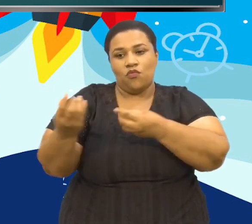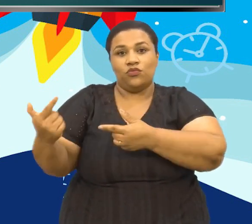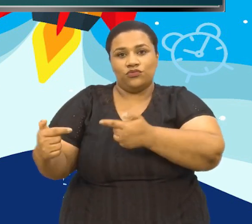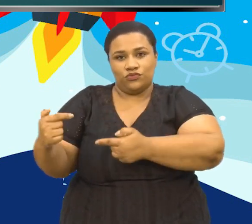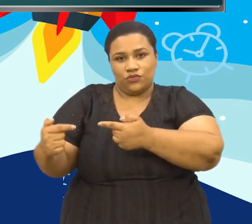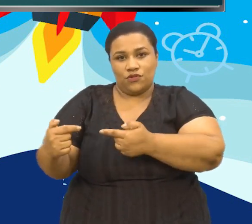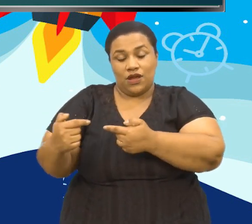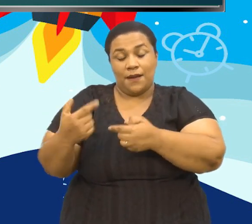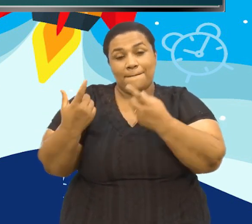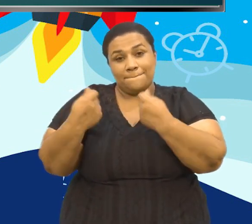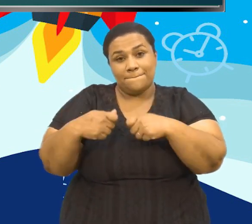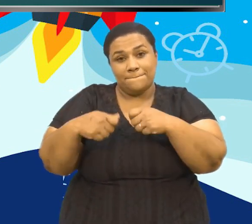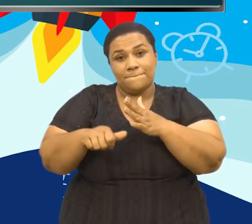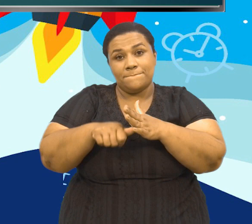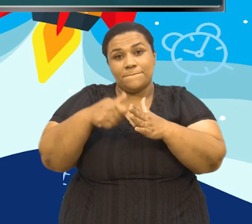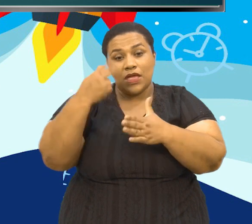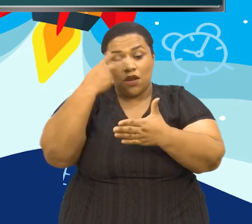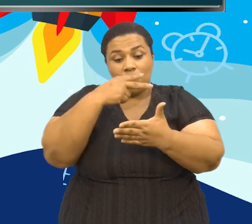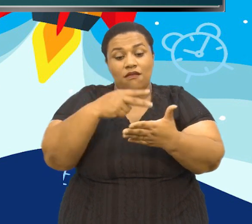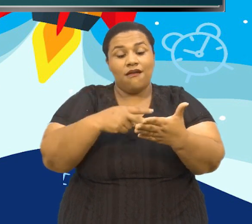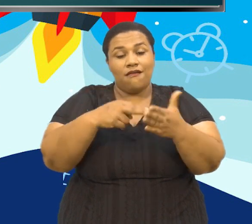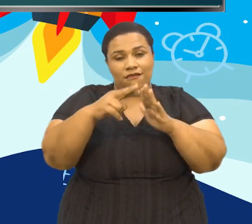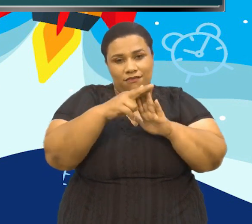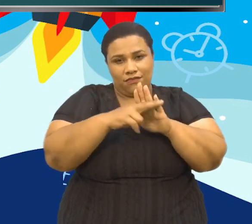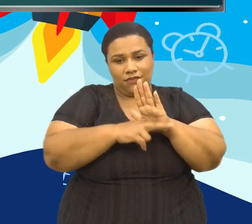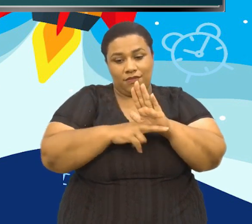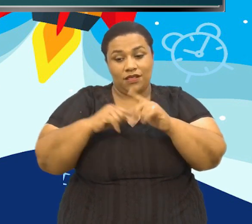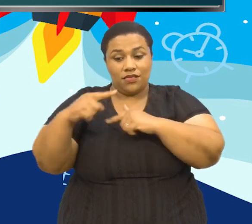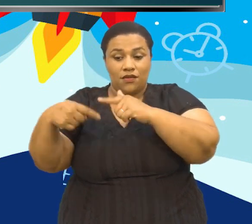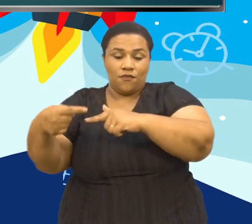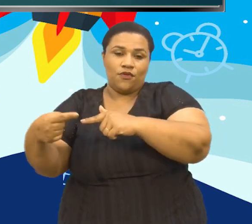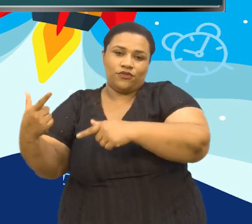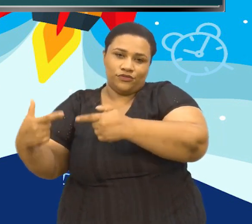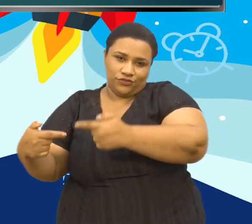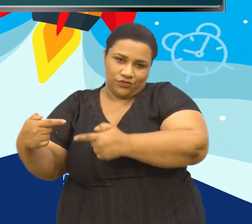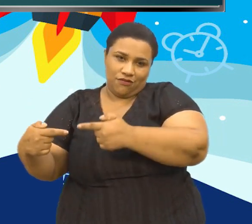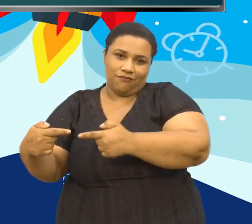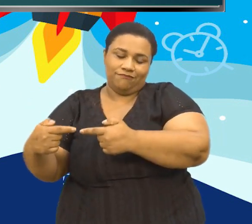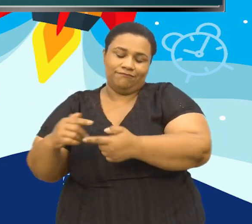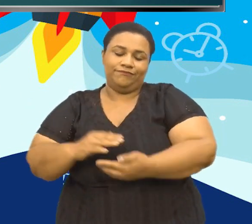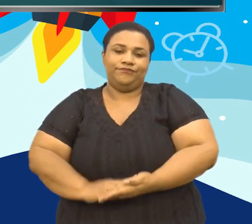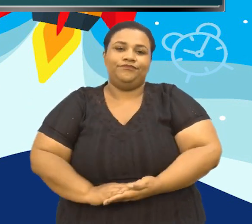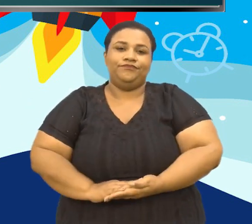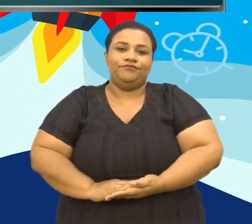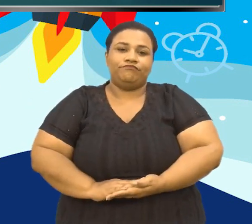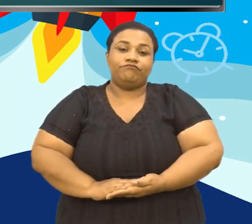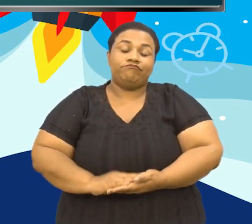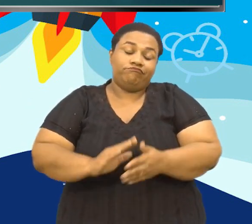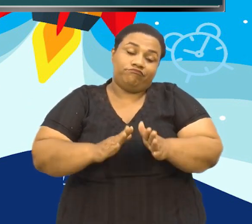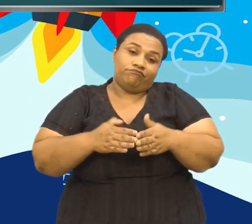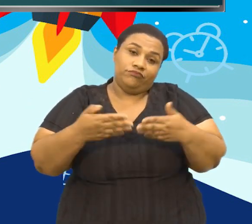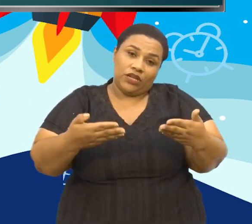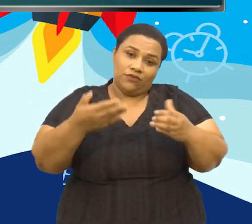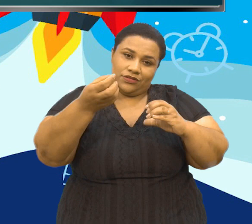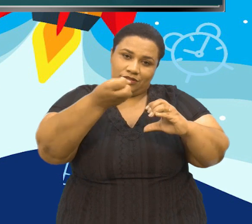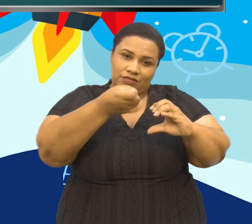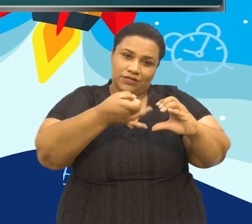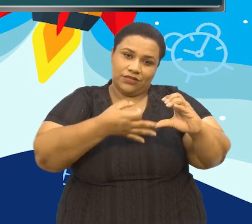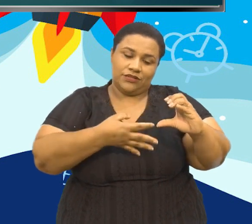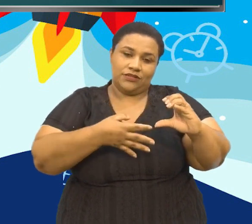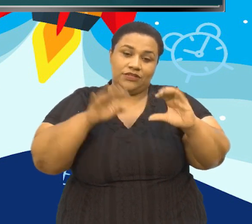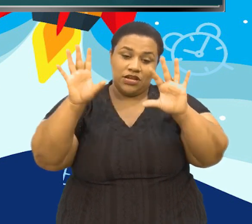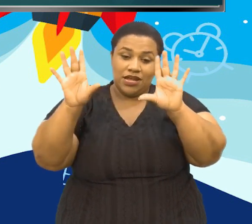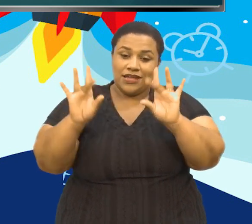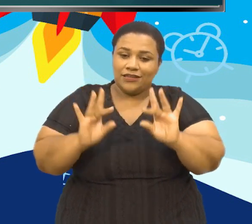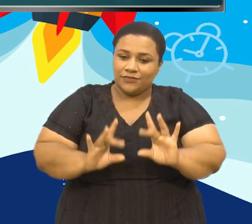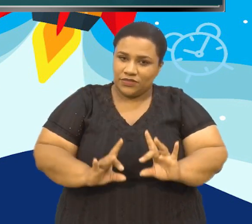É preciso ler as regras e descobrir como se joga para poder jogar. Então, essa característica